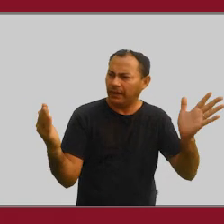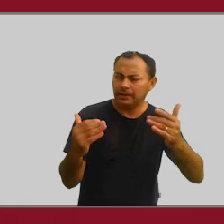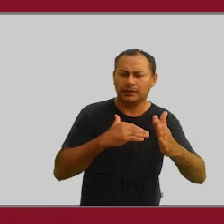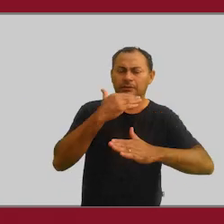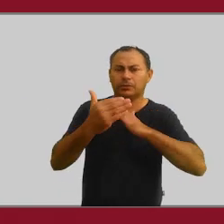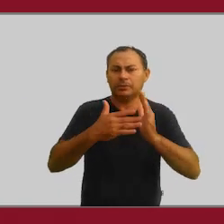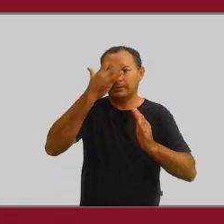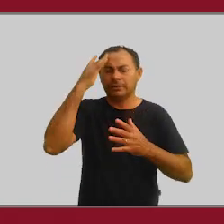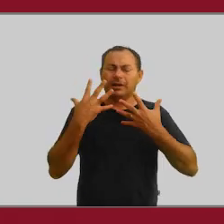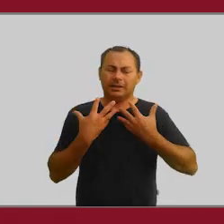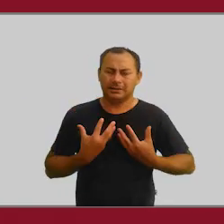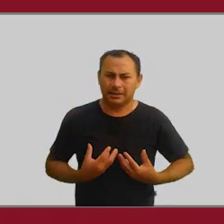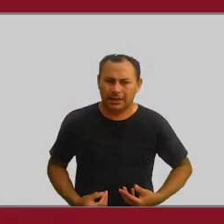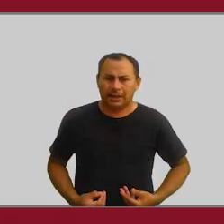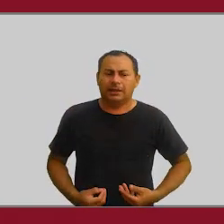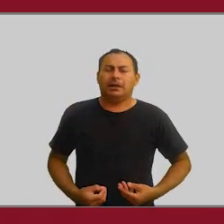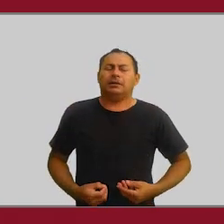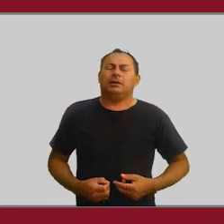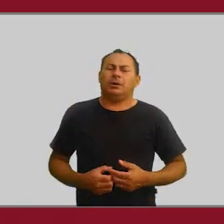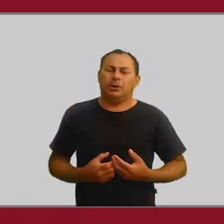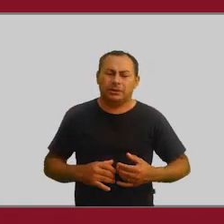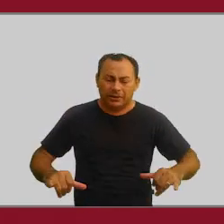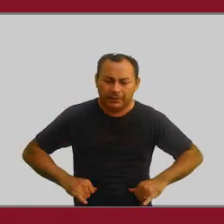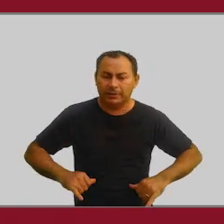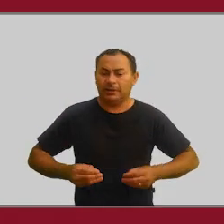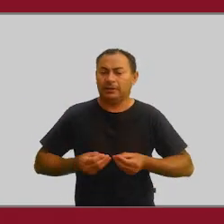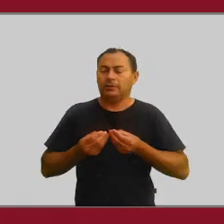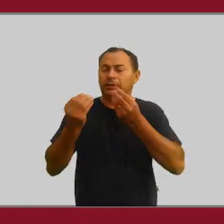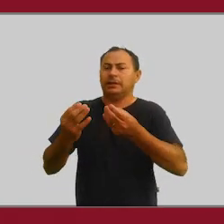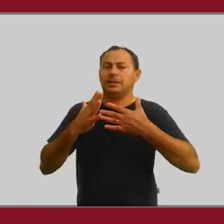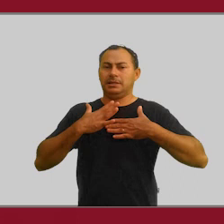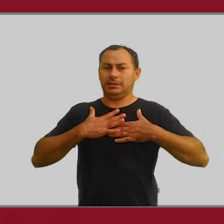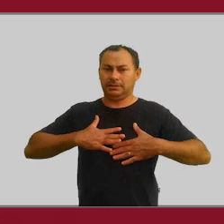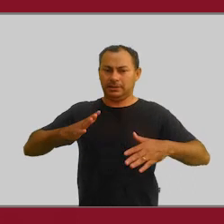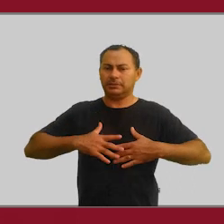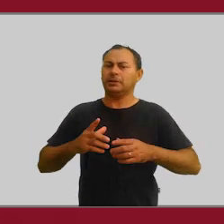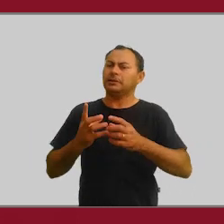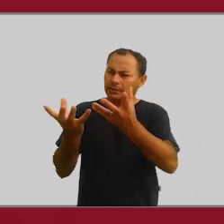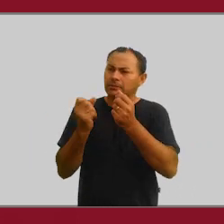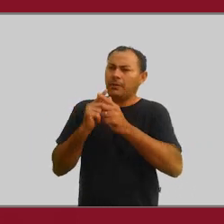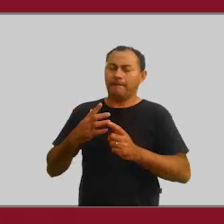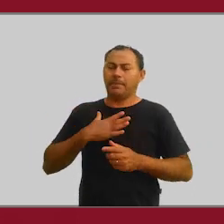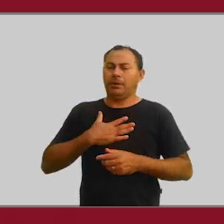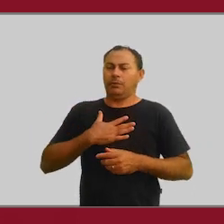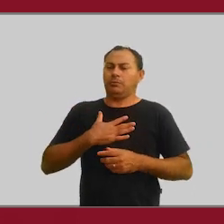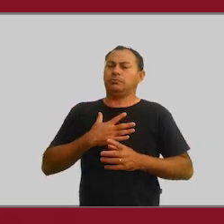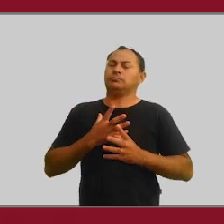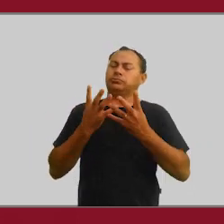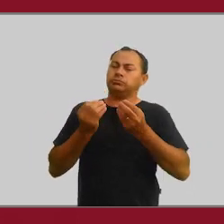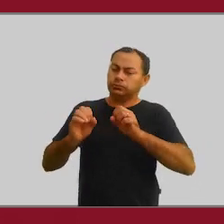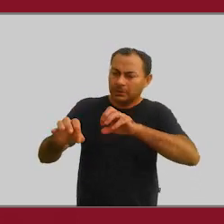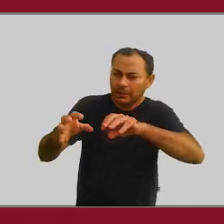mim todos os que estão cansados e sobrecarregados, e eu lhes darei descanso. Tomem sobre vocês o meu jugo